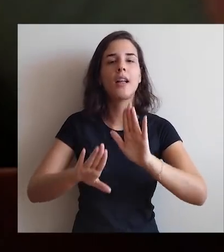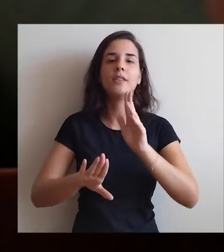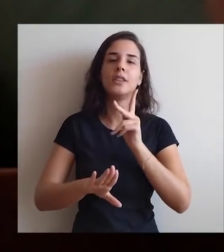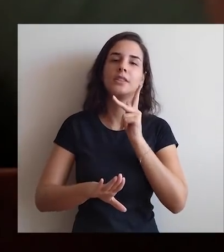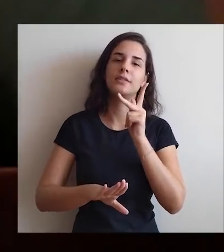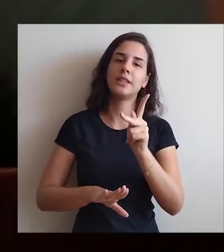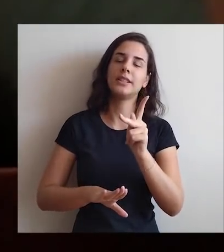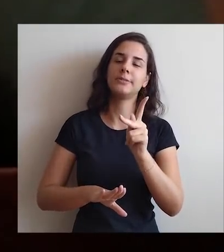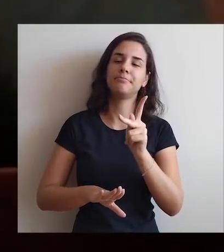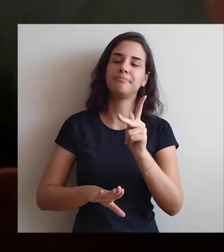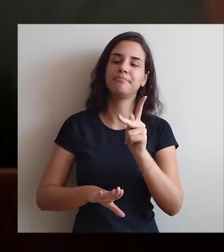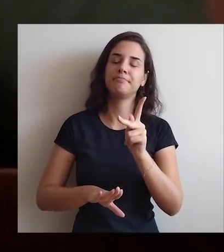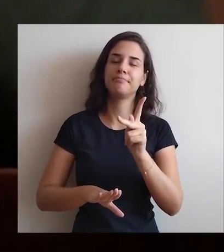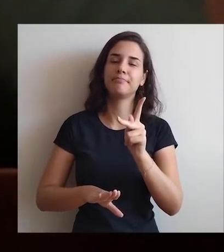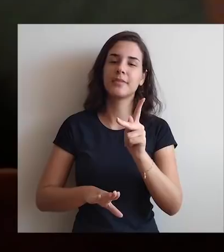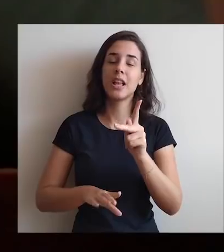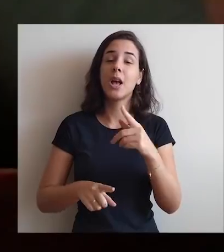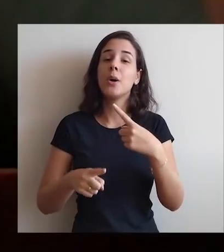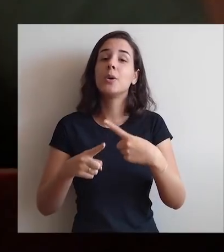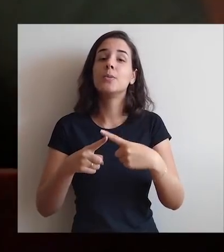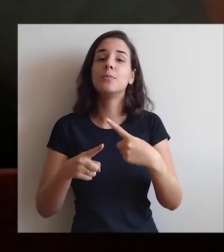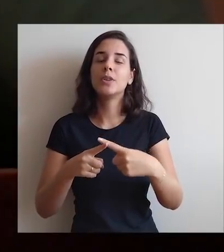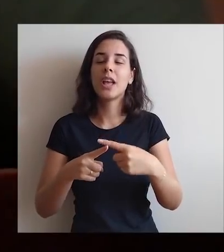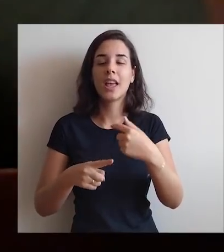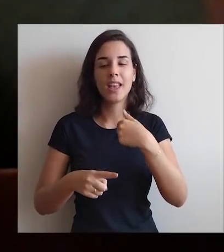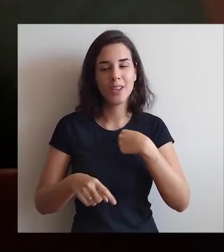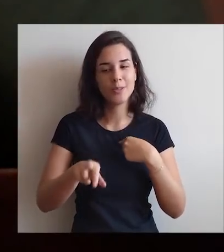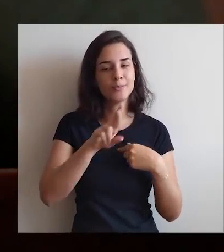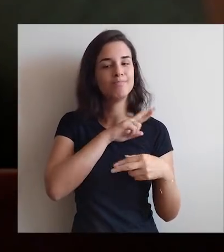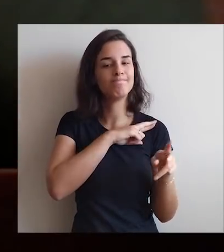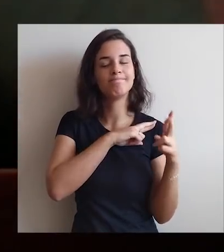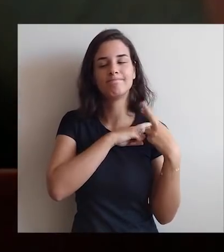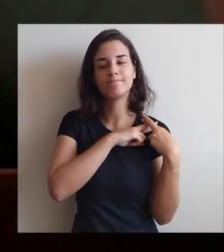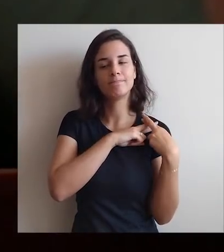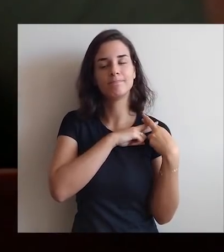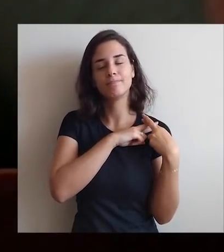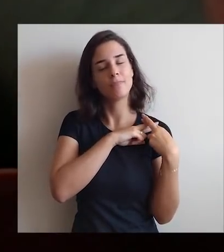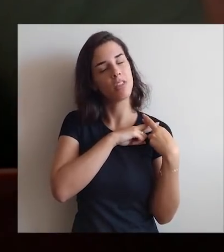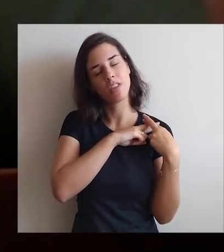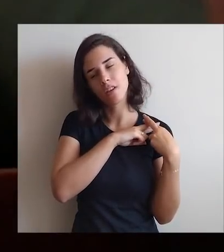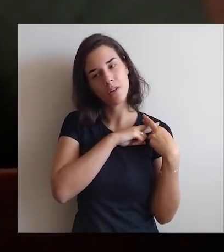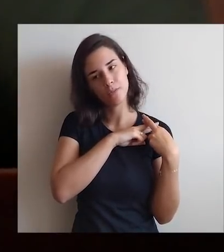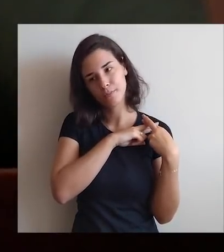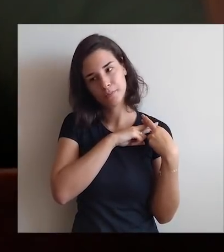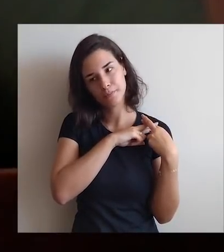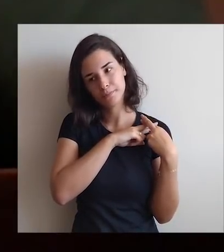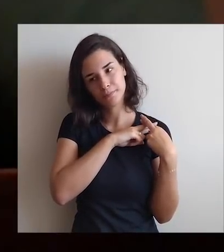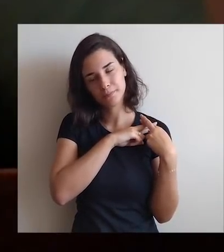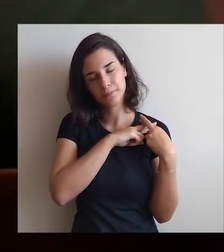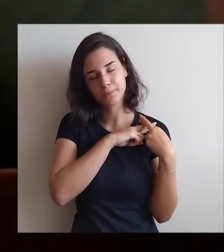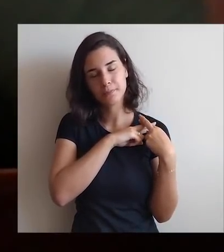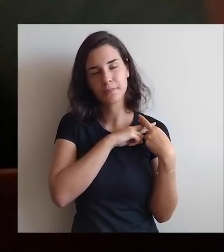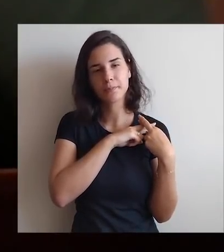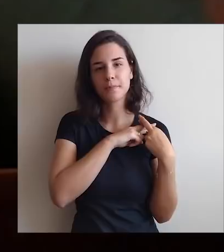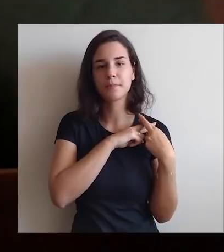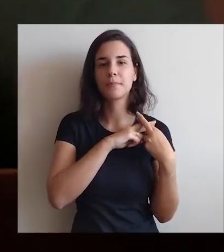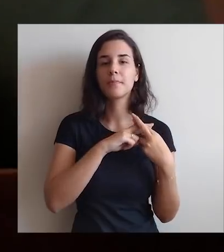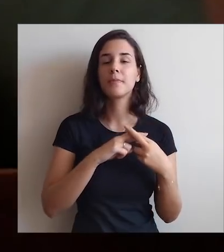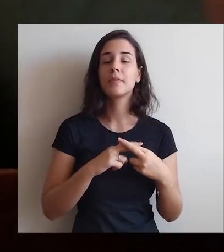que há no mundo. Mas tome muito cuidado com o que você vai falar, porque eu não vou